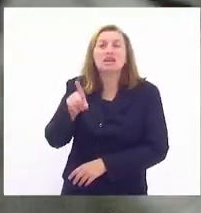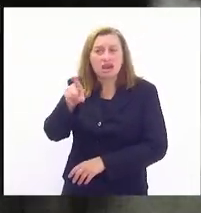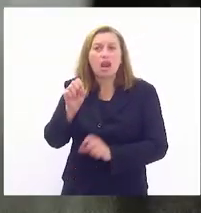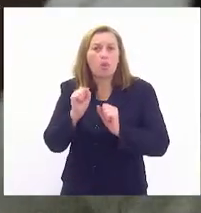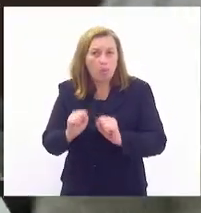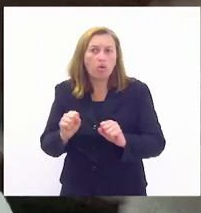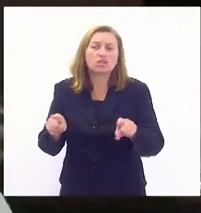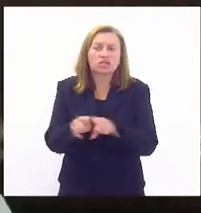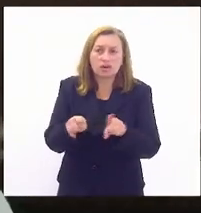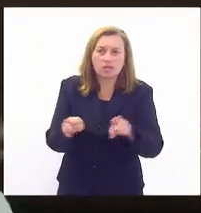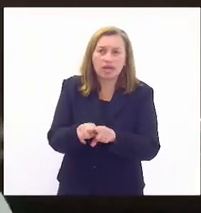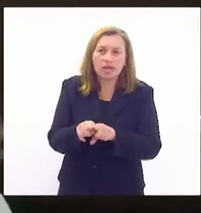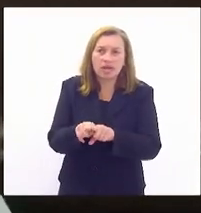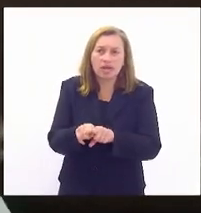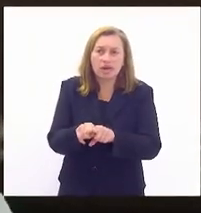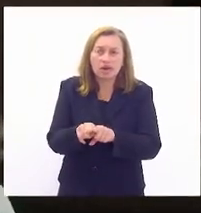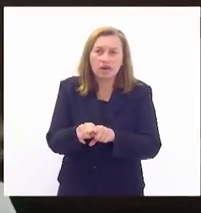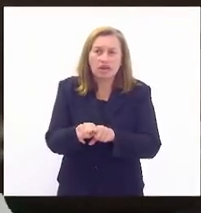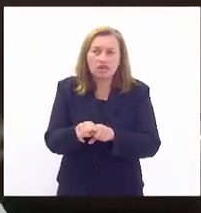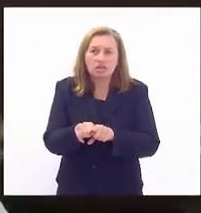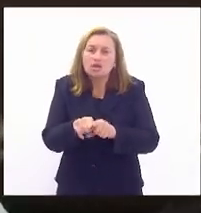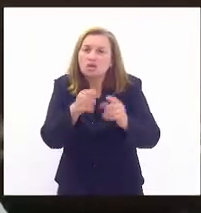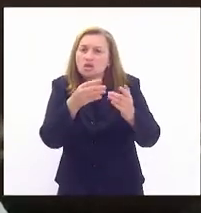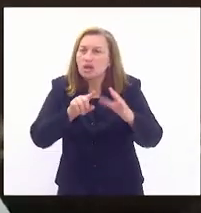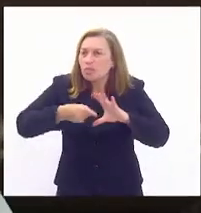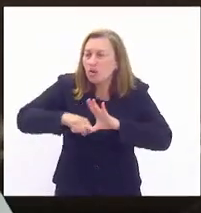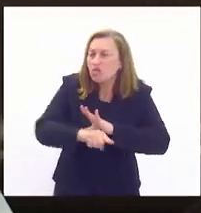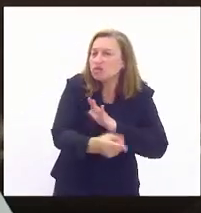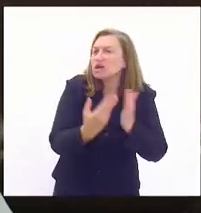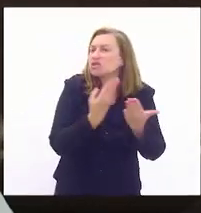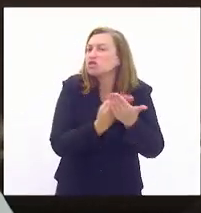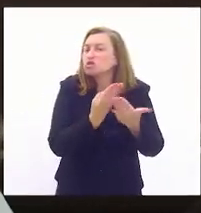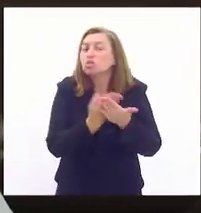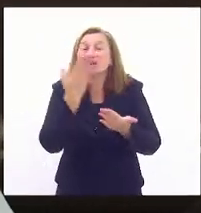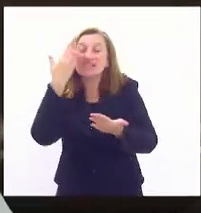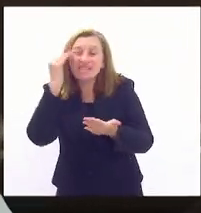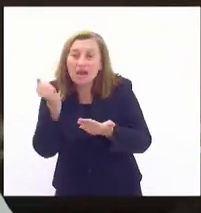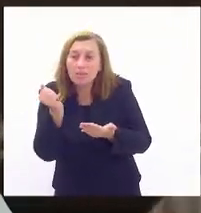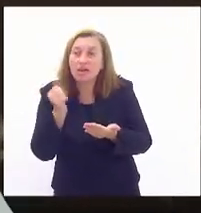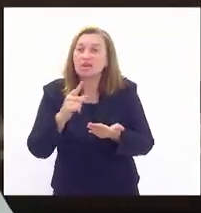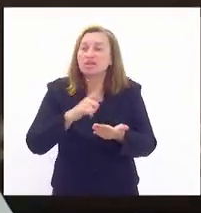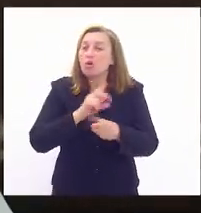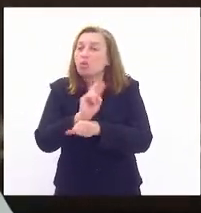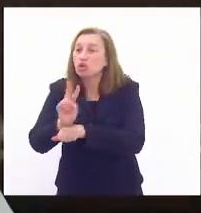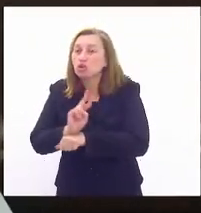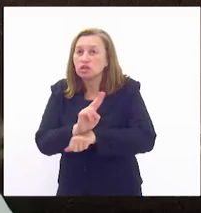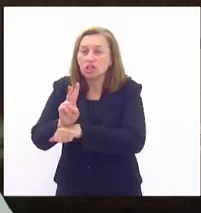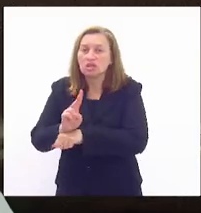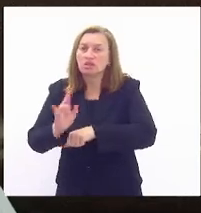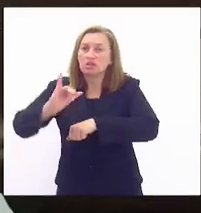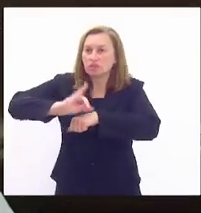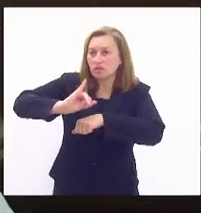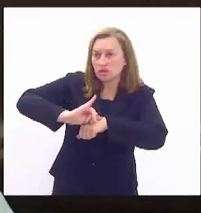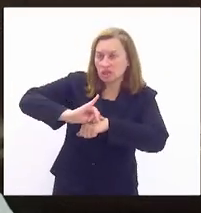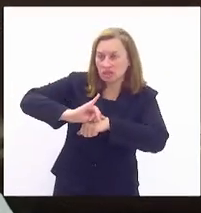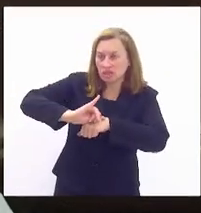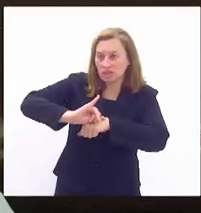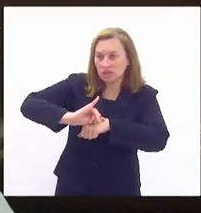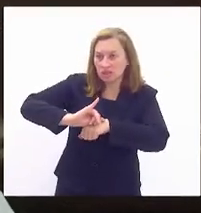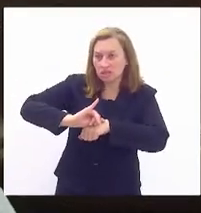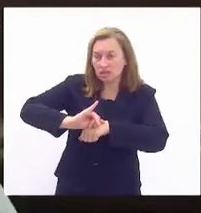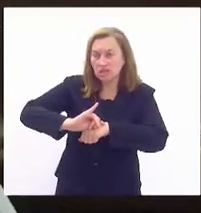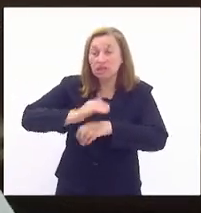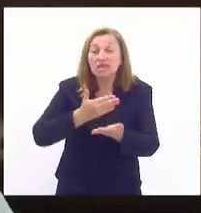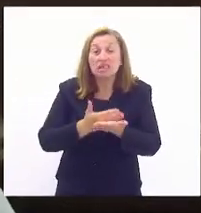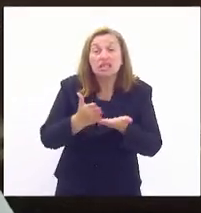também encampar nesses estudos e saber que existe o monitoramento em Volta Redonda que vai ser feito a partir de